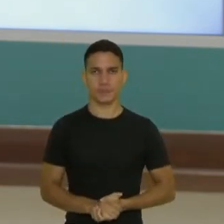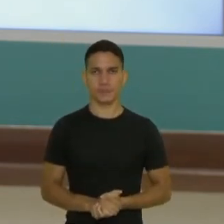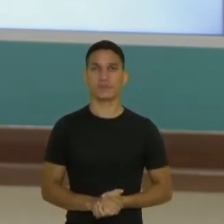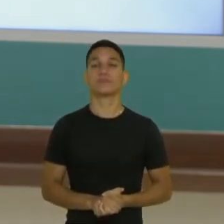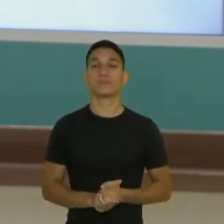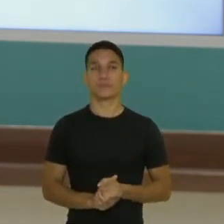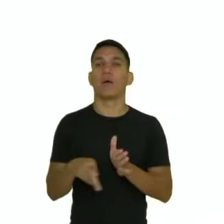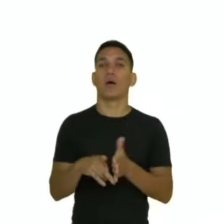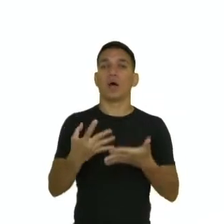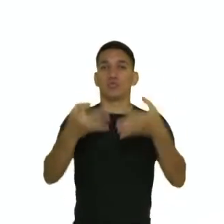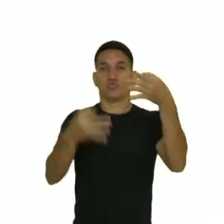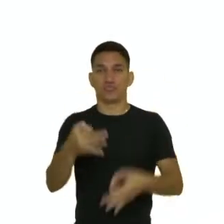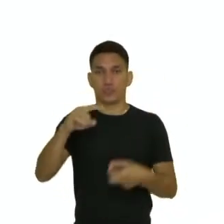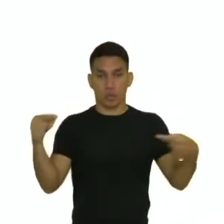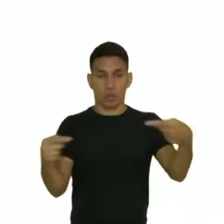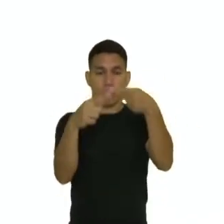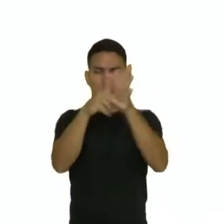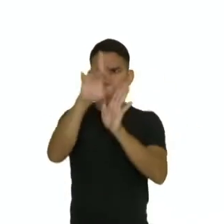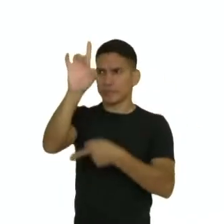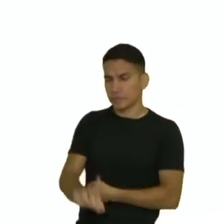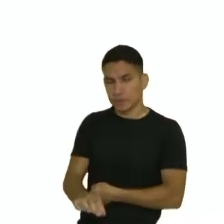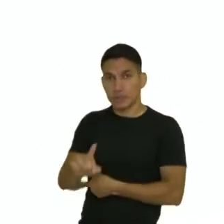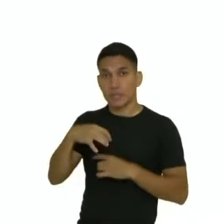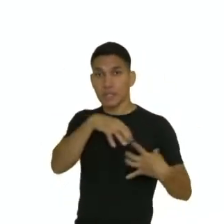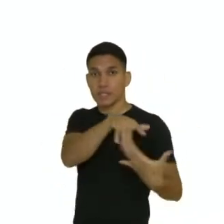pela maior PIB da América do Sul.